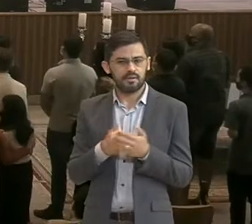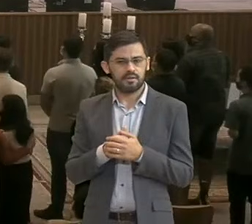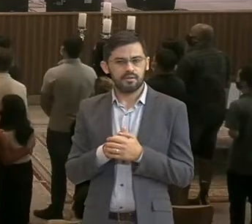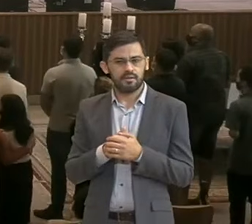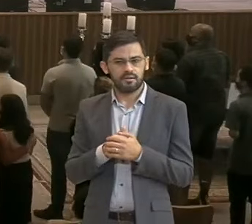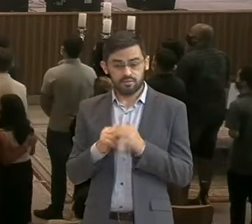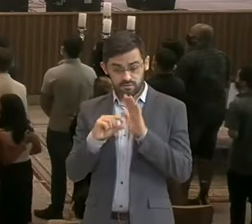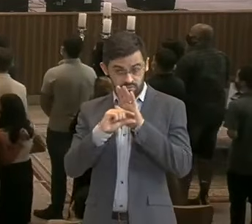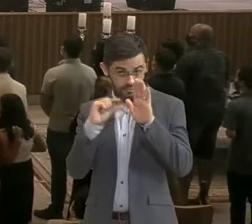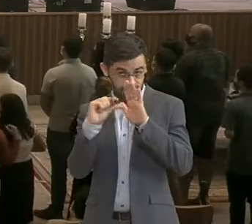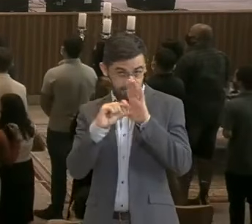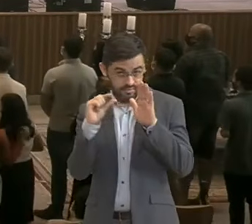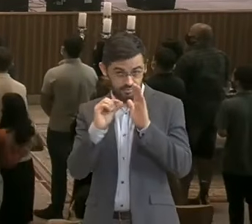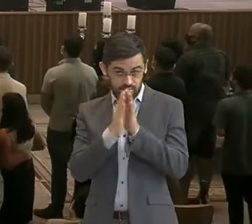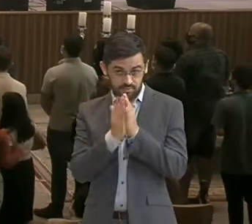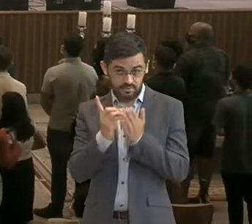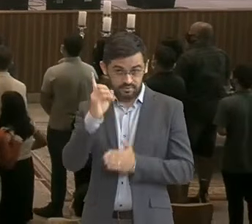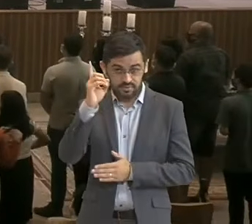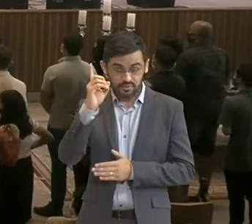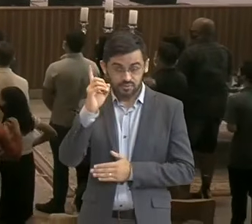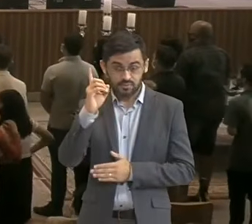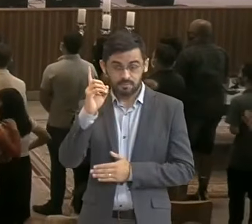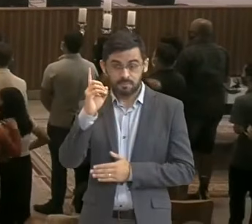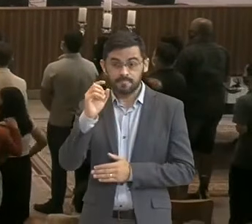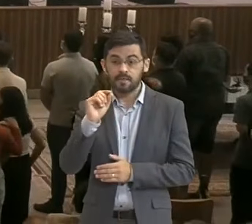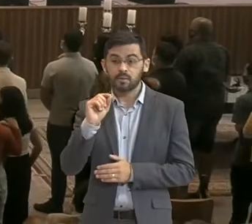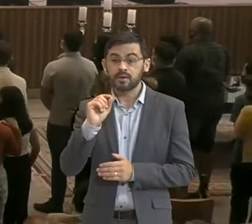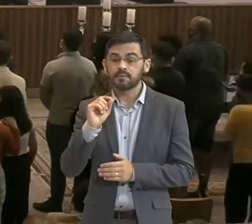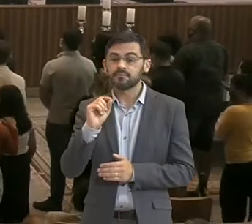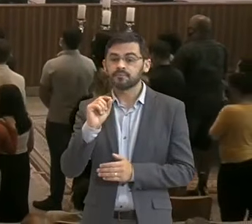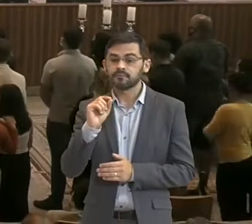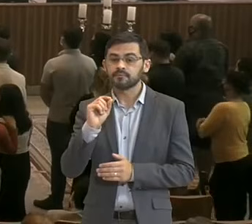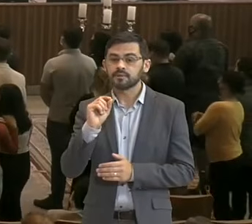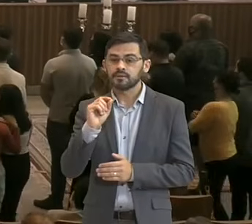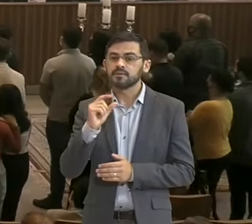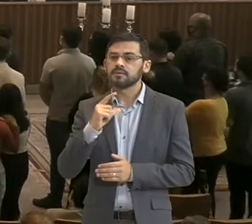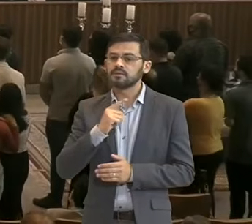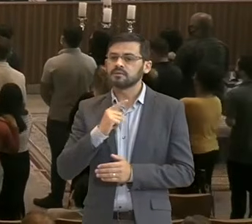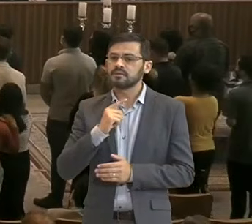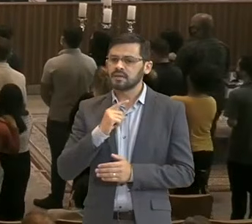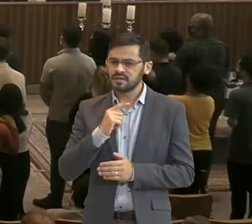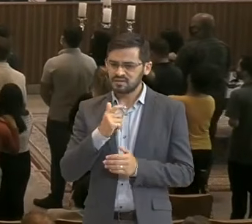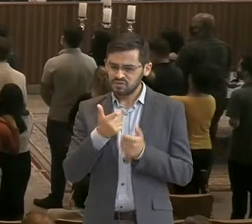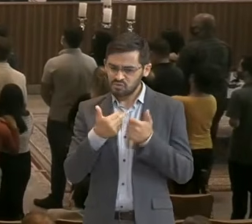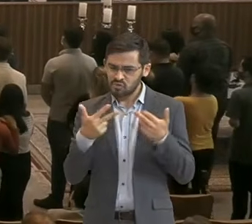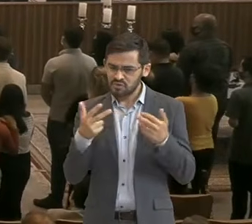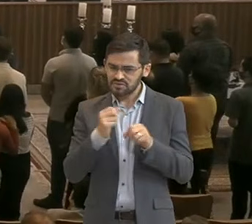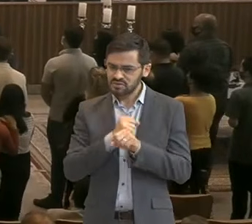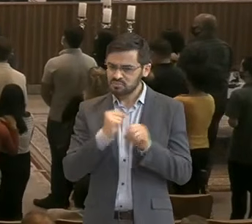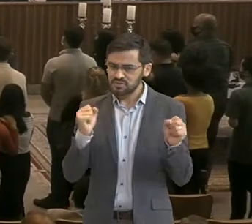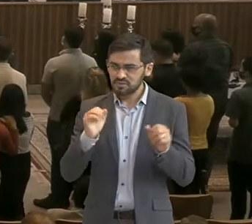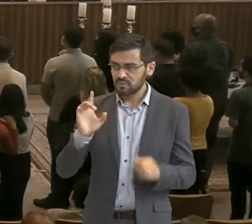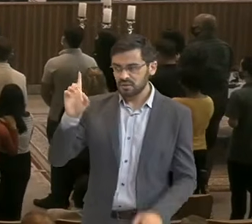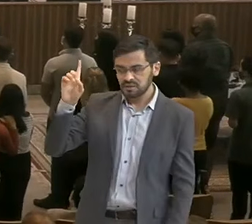esse versículo da Bíblia, não é? Era: há algo impossível para